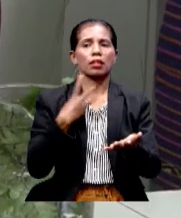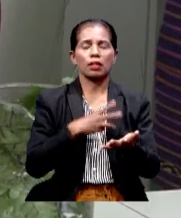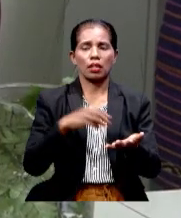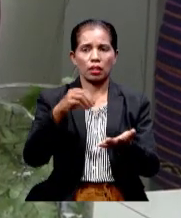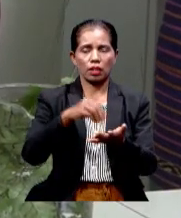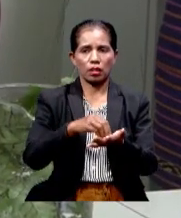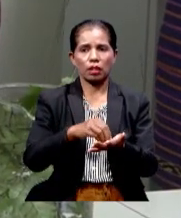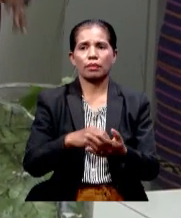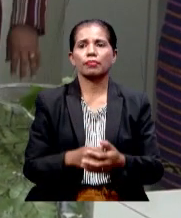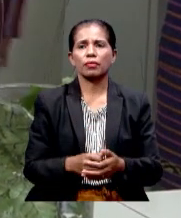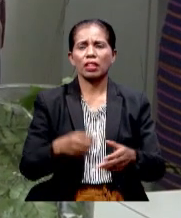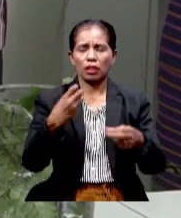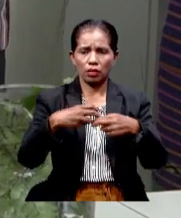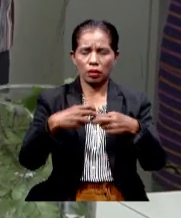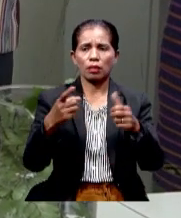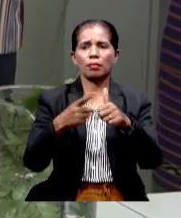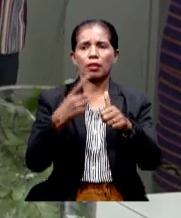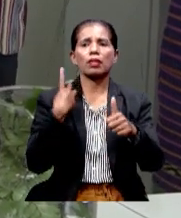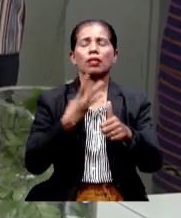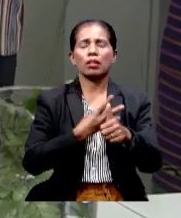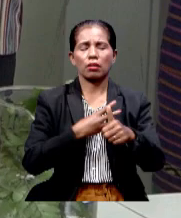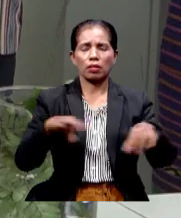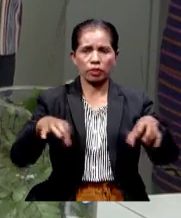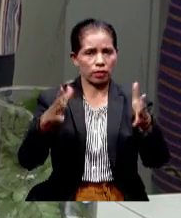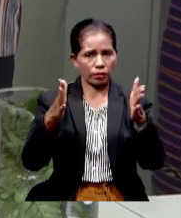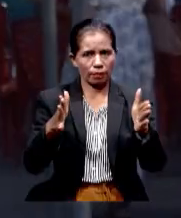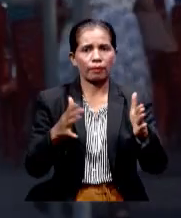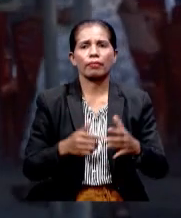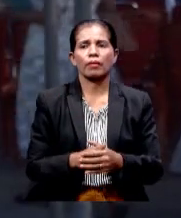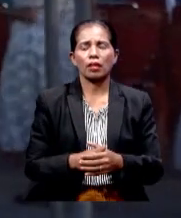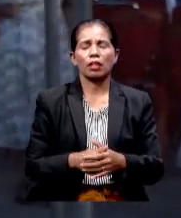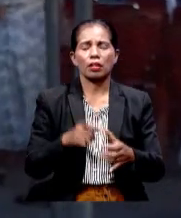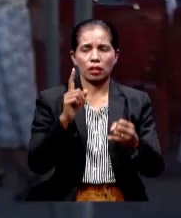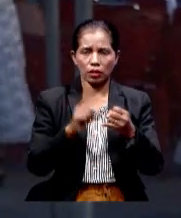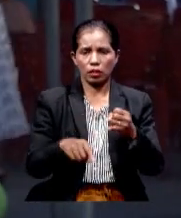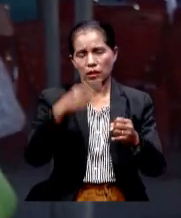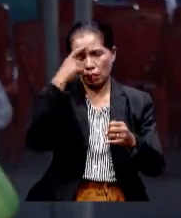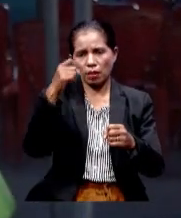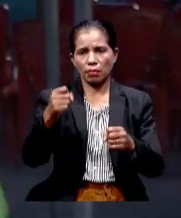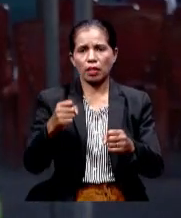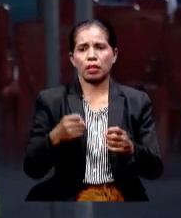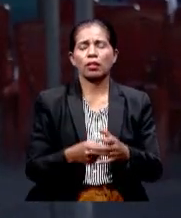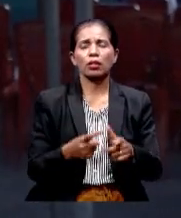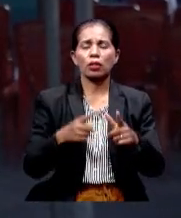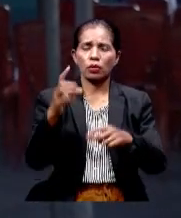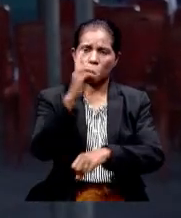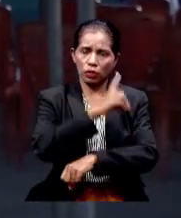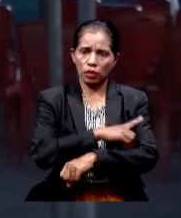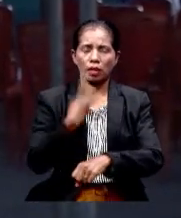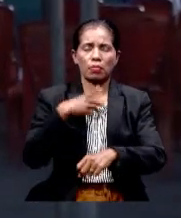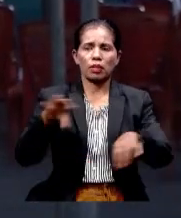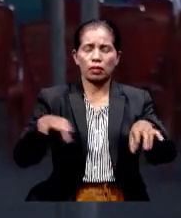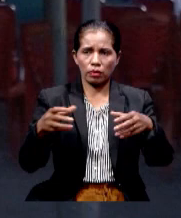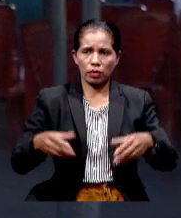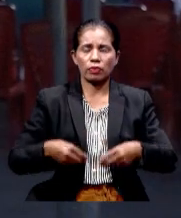qualidade desafios primeiro mas que ter ninian recursos humanos. Recursos humanos também é uma corrinha, a minha serviço de entrega,